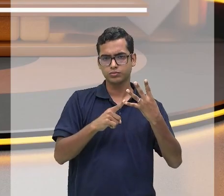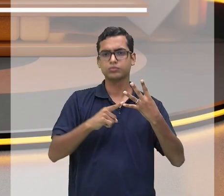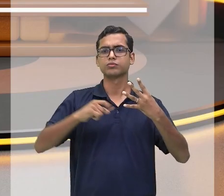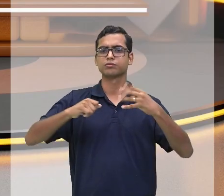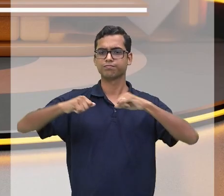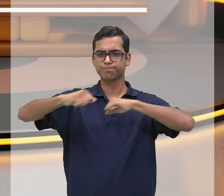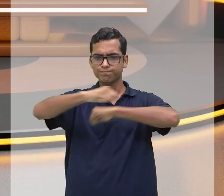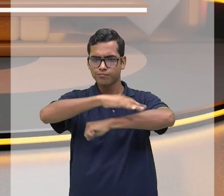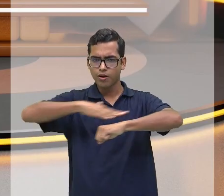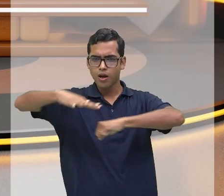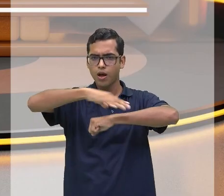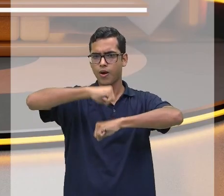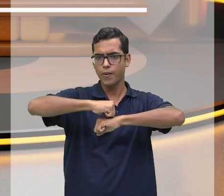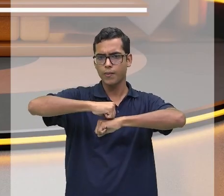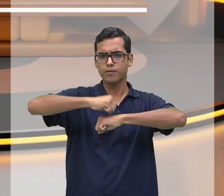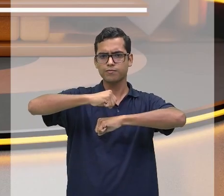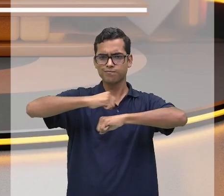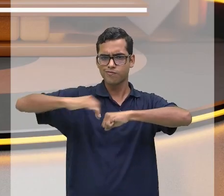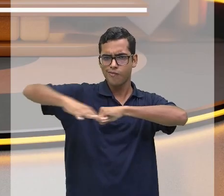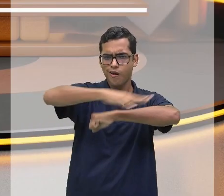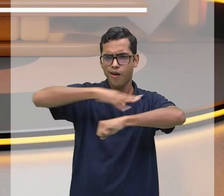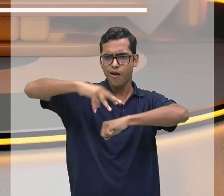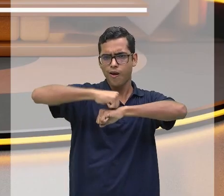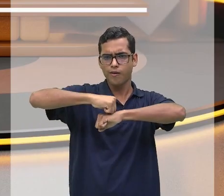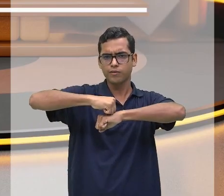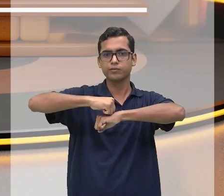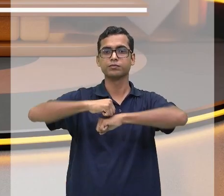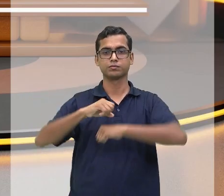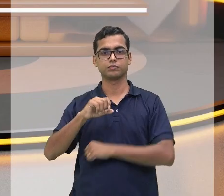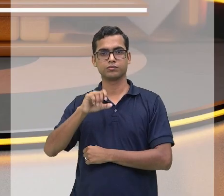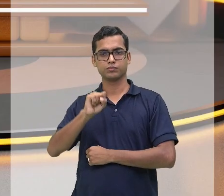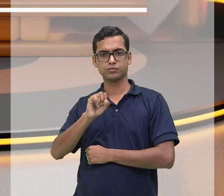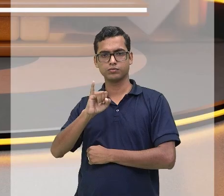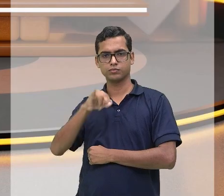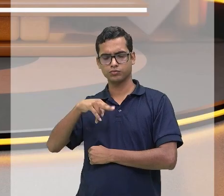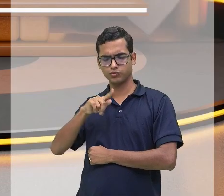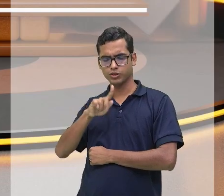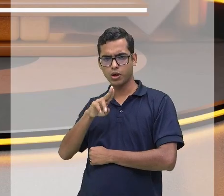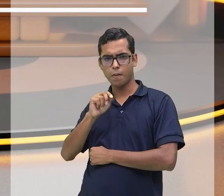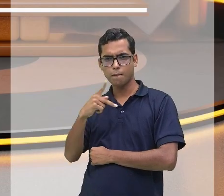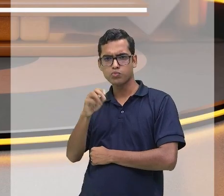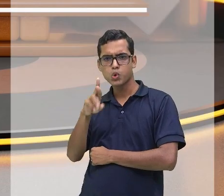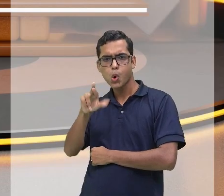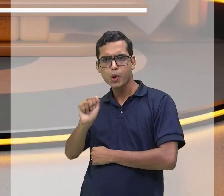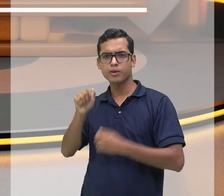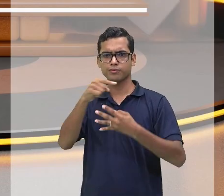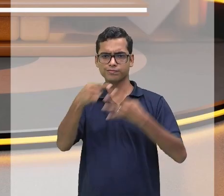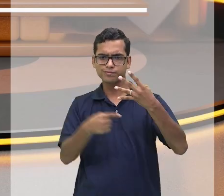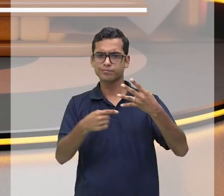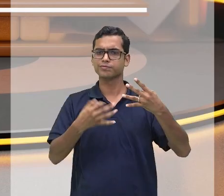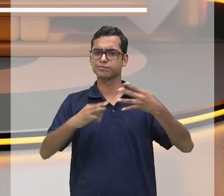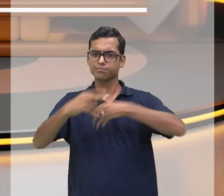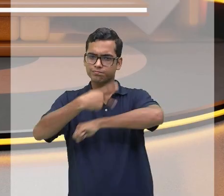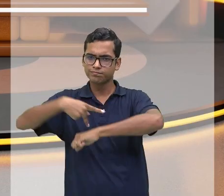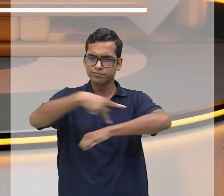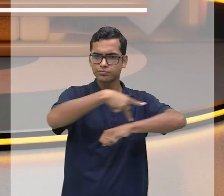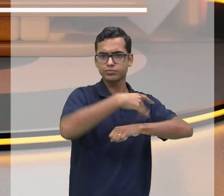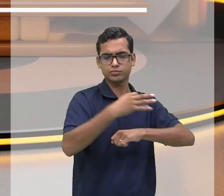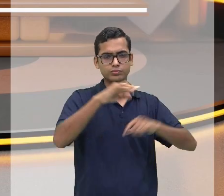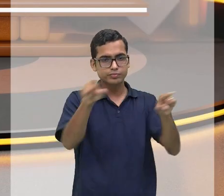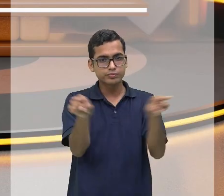esses países eles conseguiram se desenvolver bastante em um curto período de tempo, né? Se a gente for